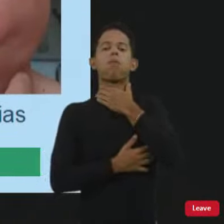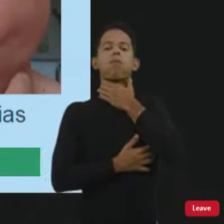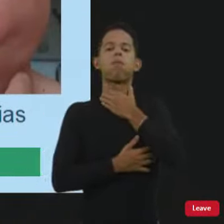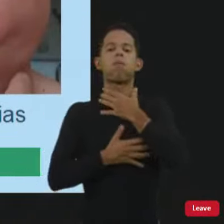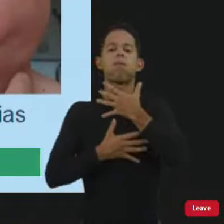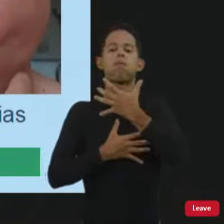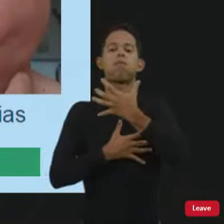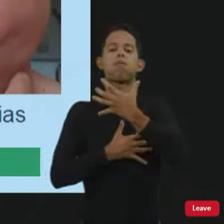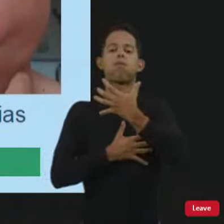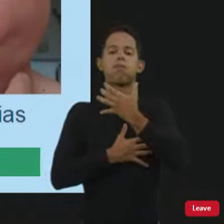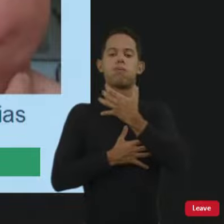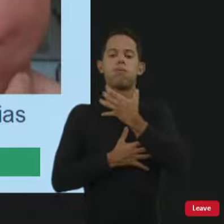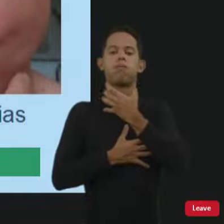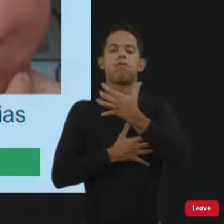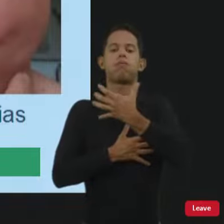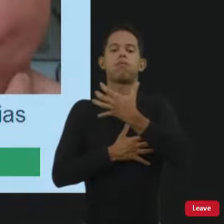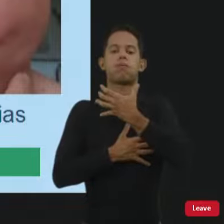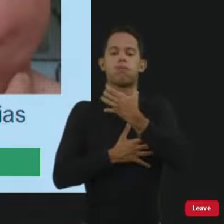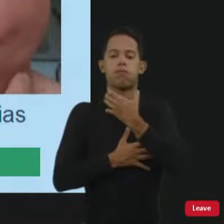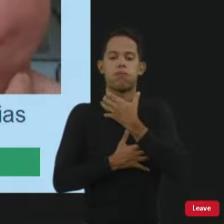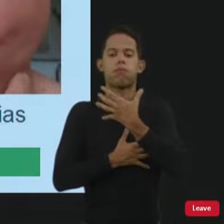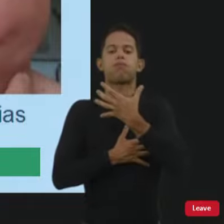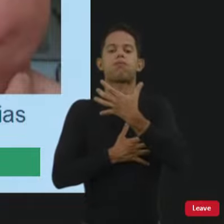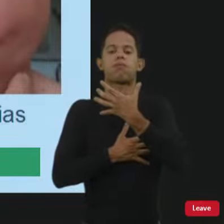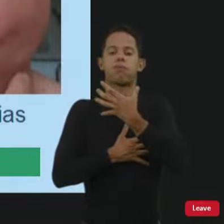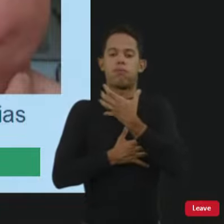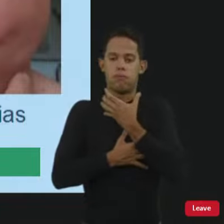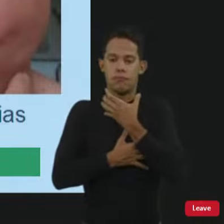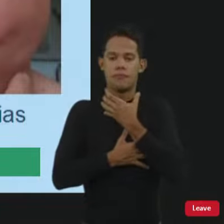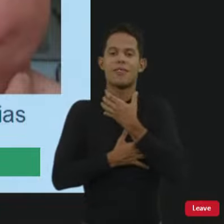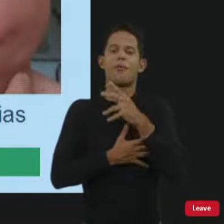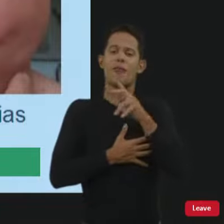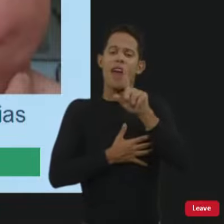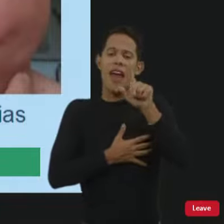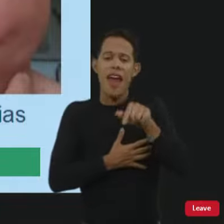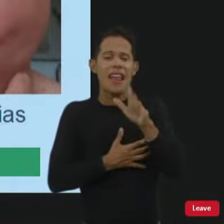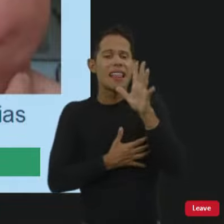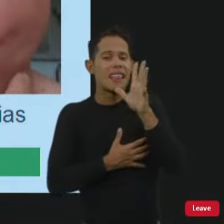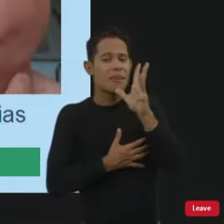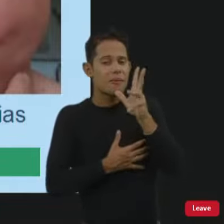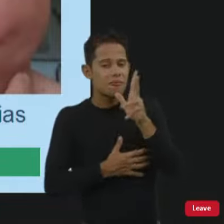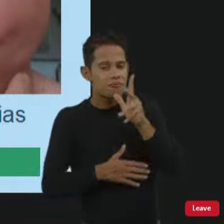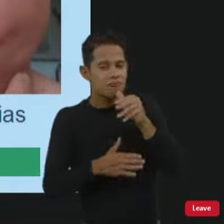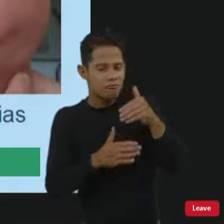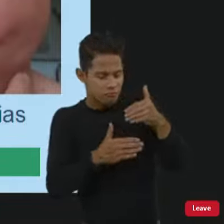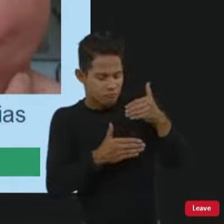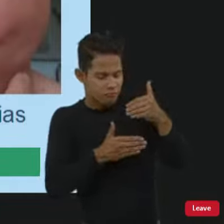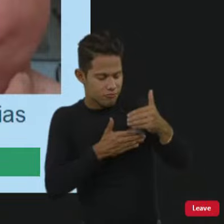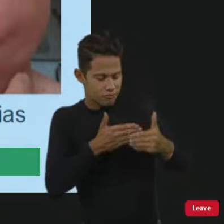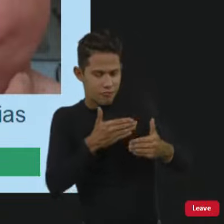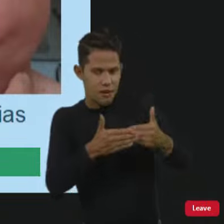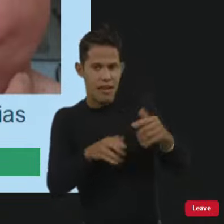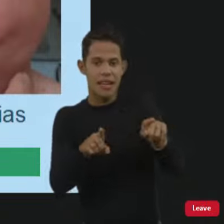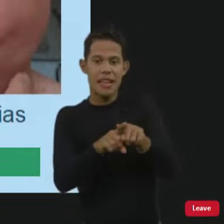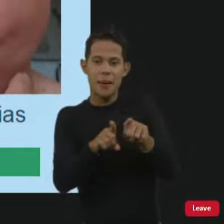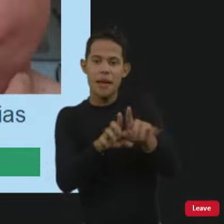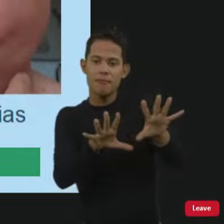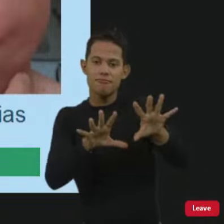Então, é um edema que vai se formando lentamente e que também é reabsorvido lentamente. E isso é uma